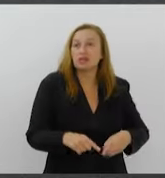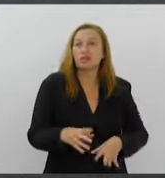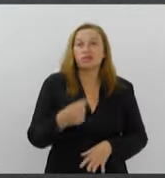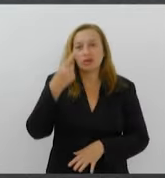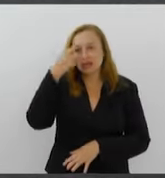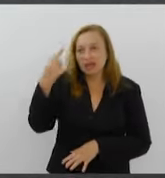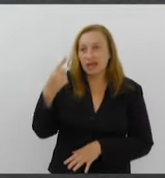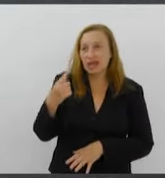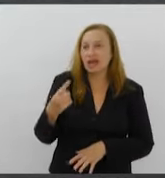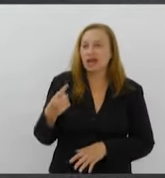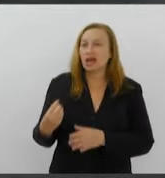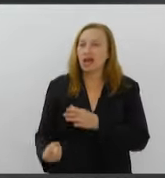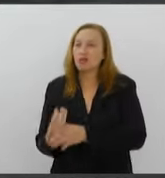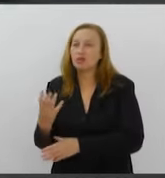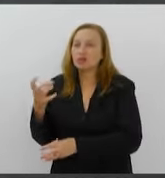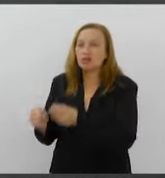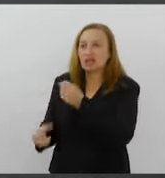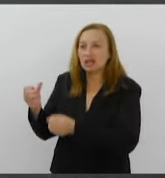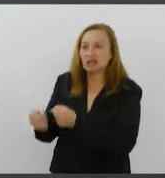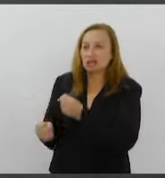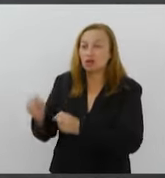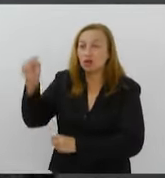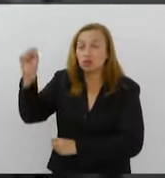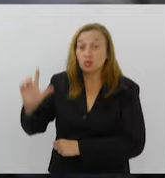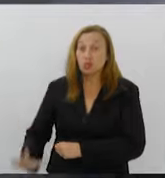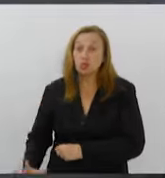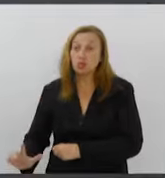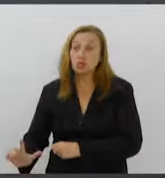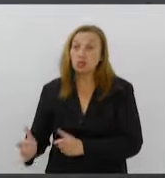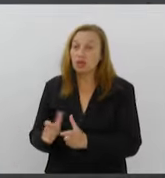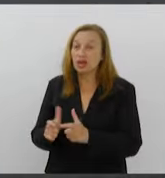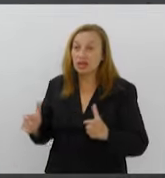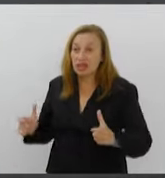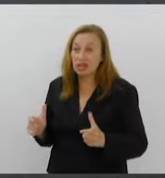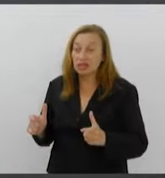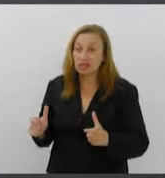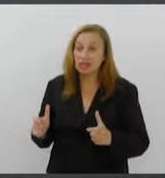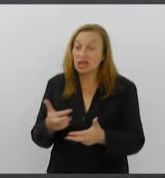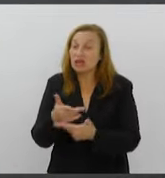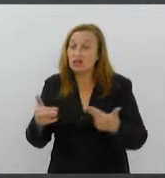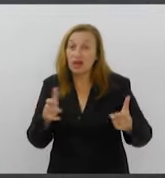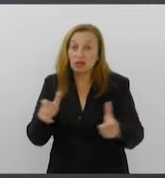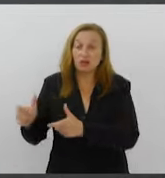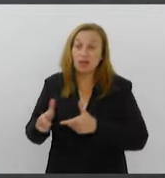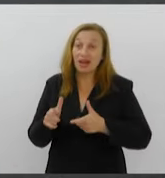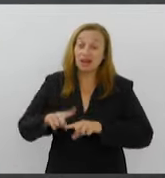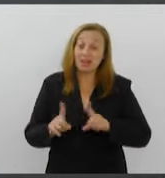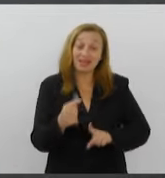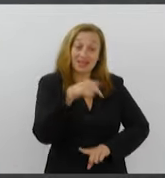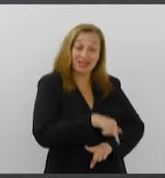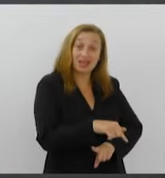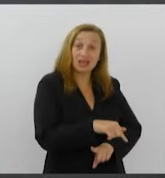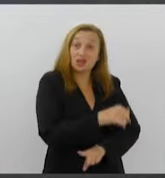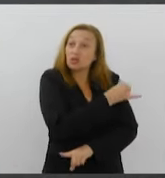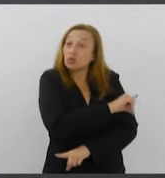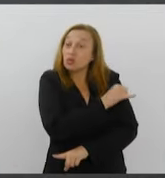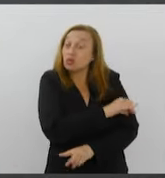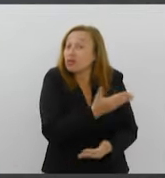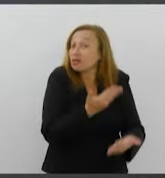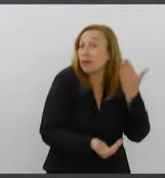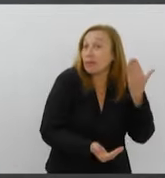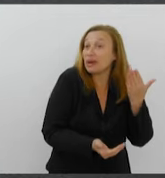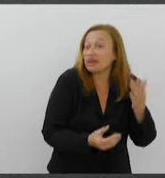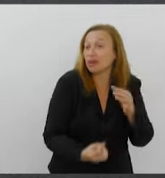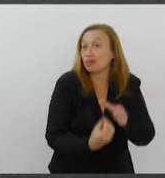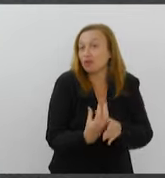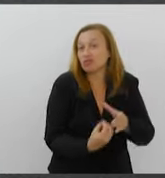a produção leiteira cresce no sul do país, cresce no norte do país, no nordeste do país, e aqui no Rio a gente está tendo um decréscimo na produção nos últimos anos. Então é